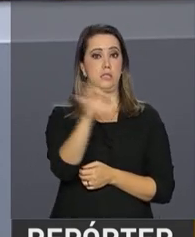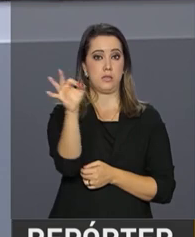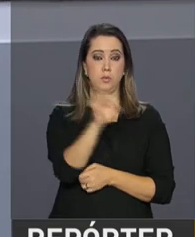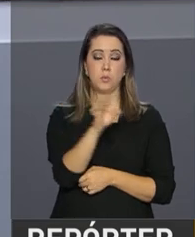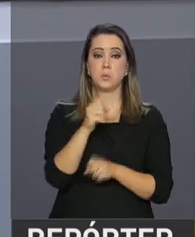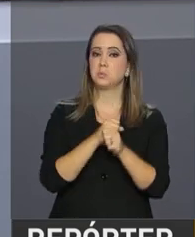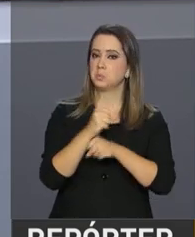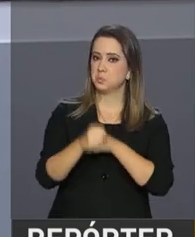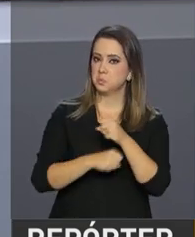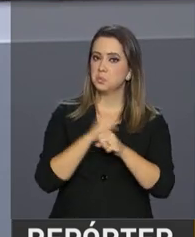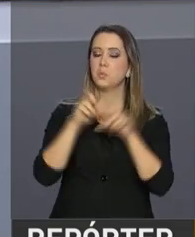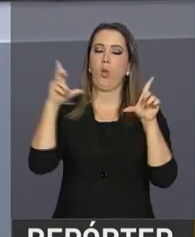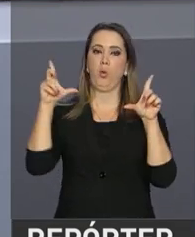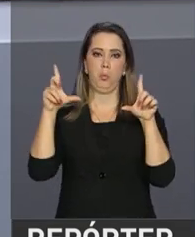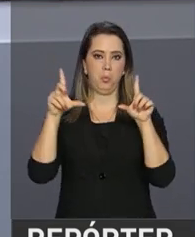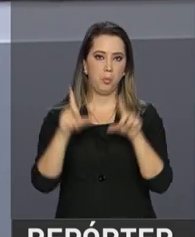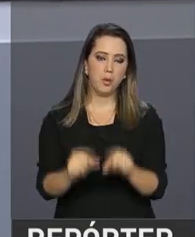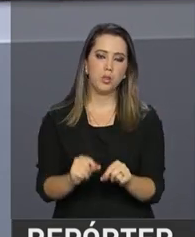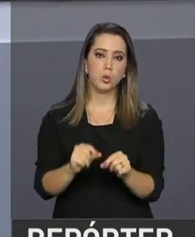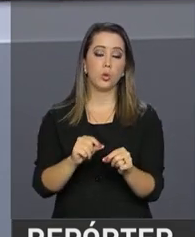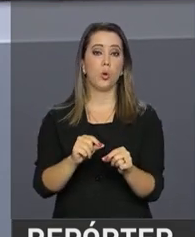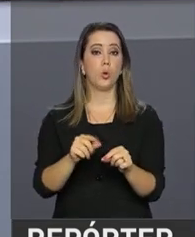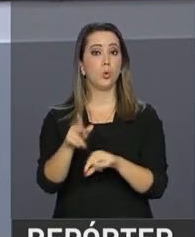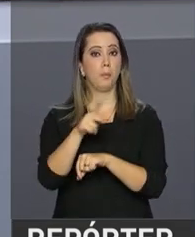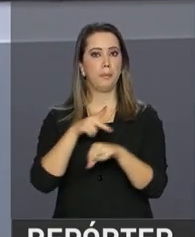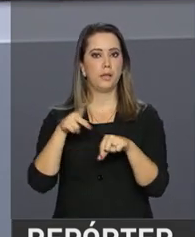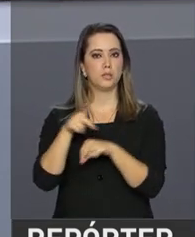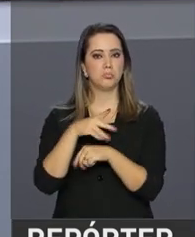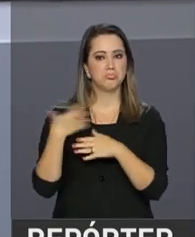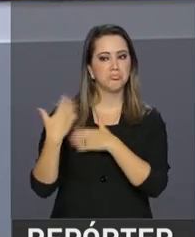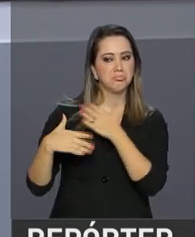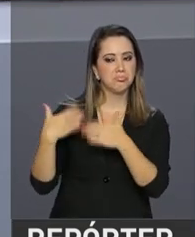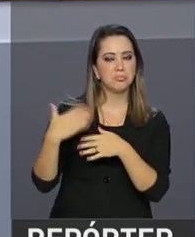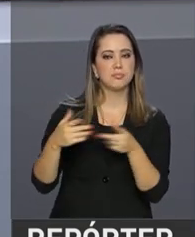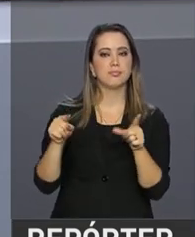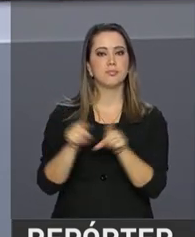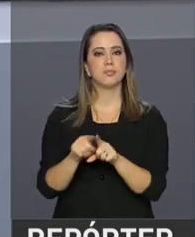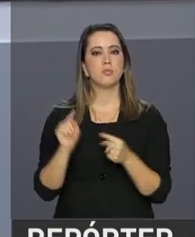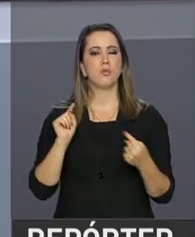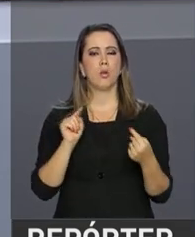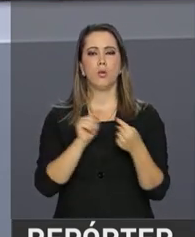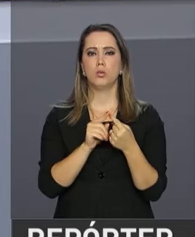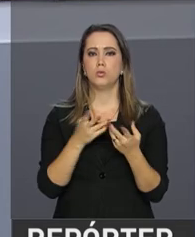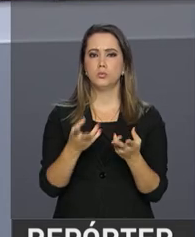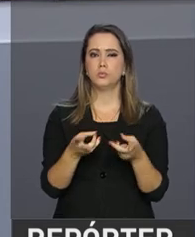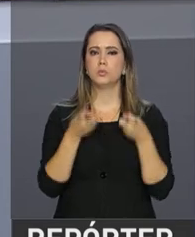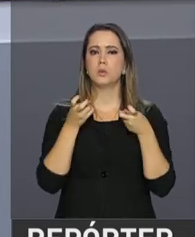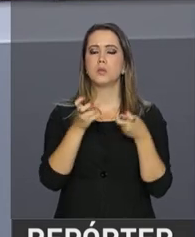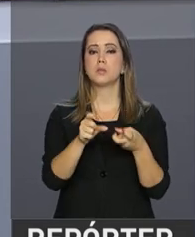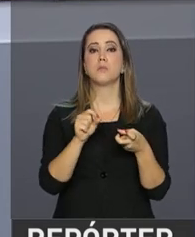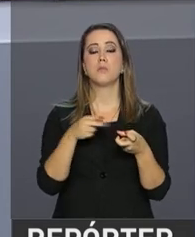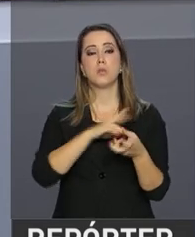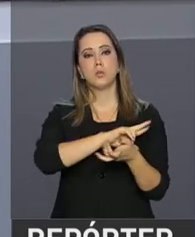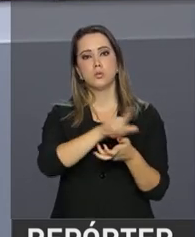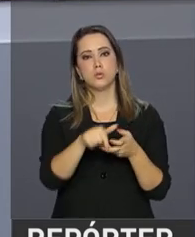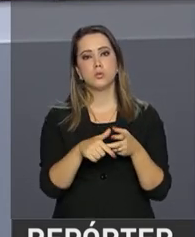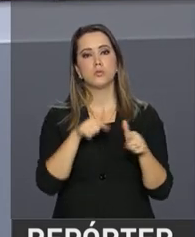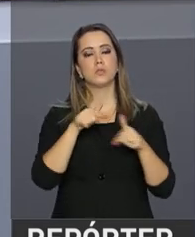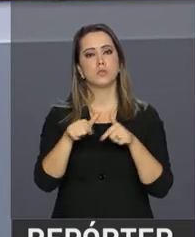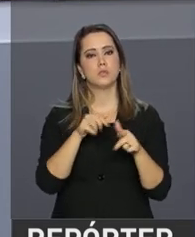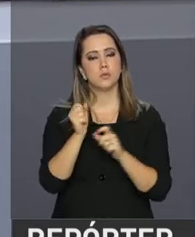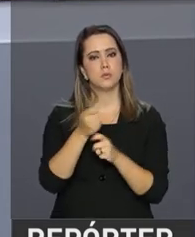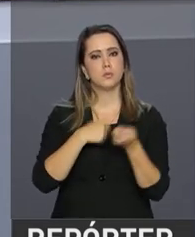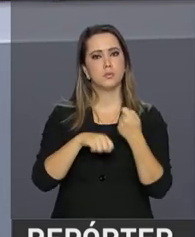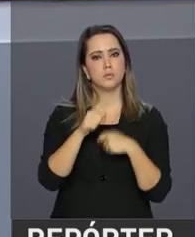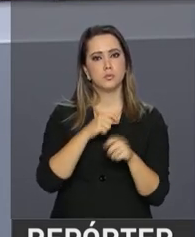6,75% ao ano, a menor da história do país. De acordo com o Copom, a decisão levou em conta o conjunto dos indicadores de atividade